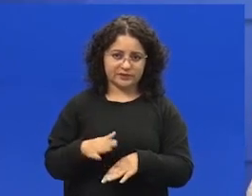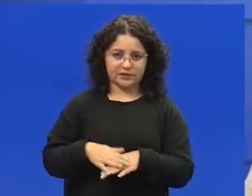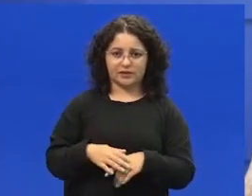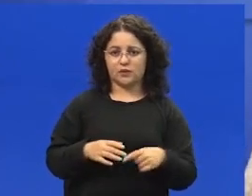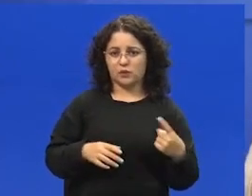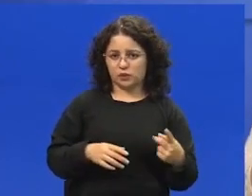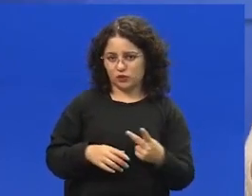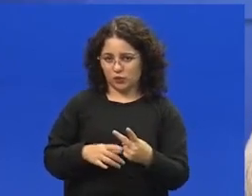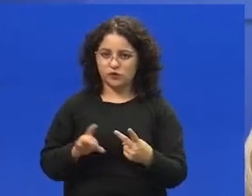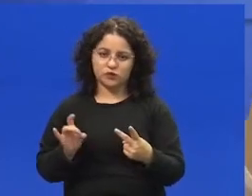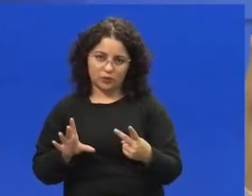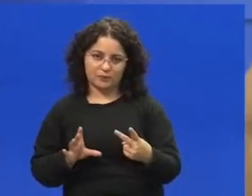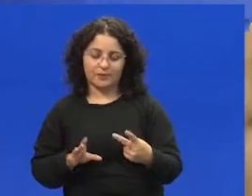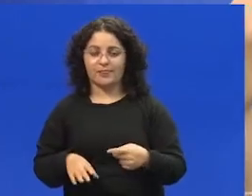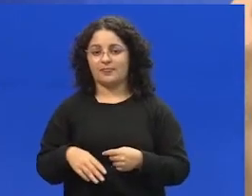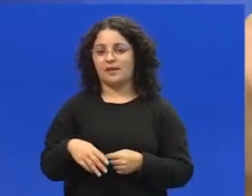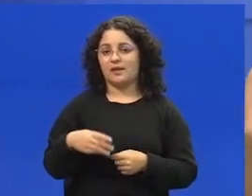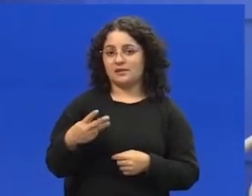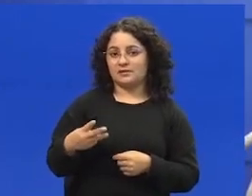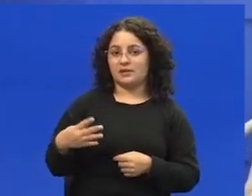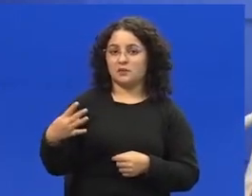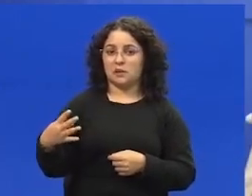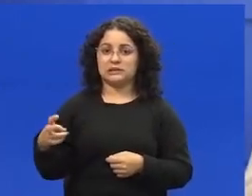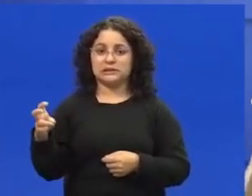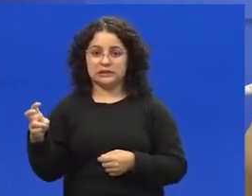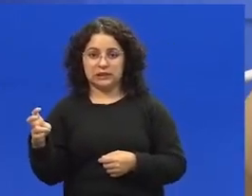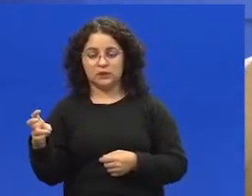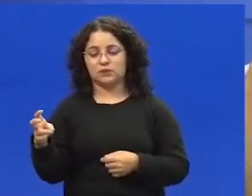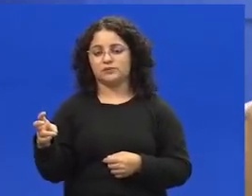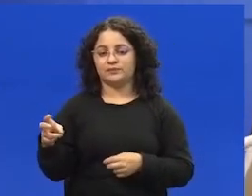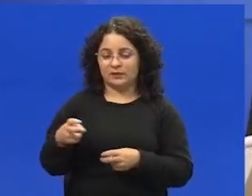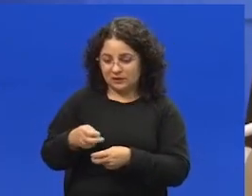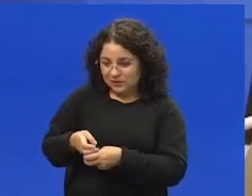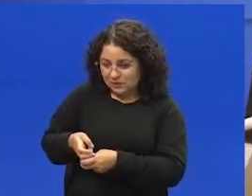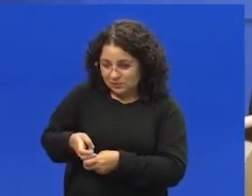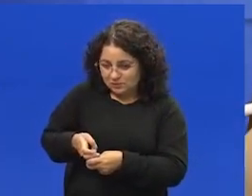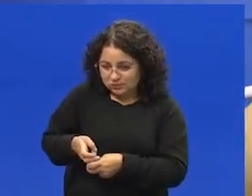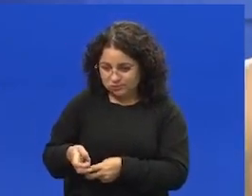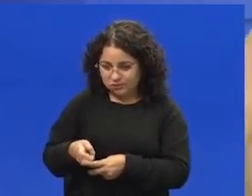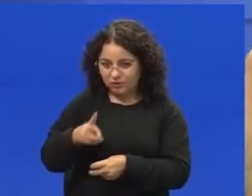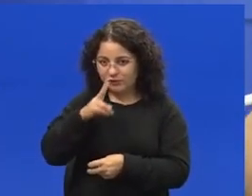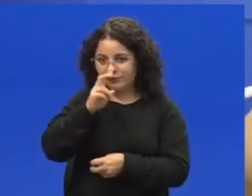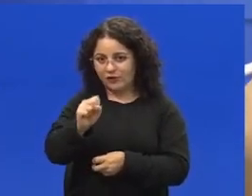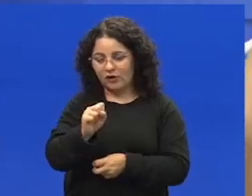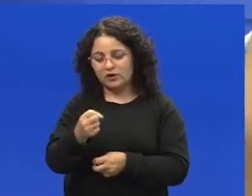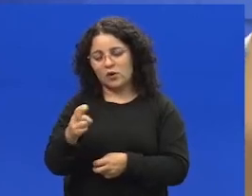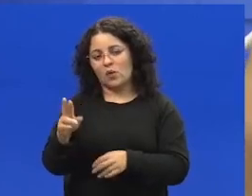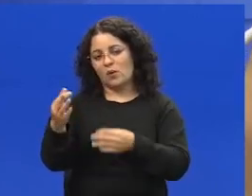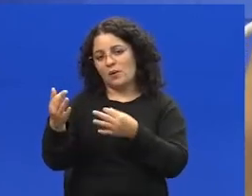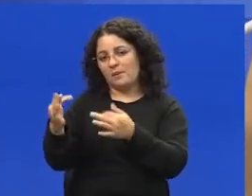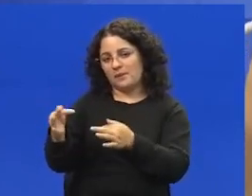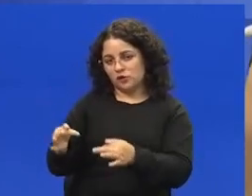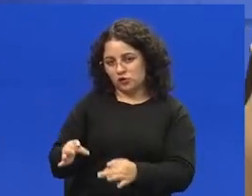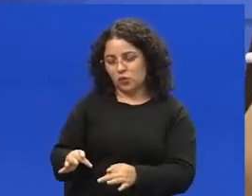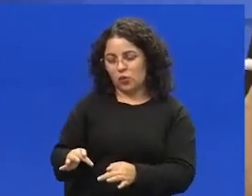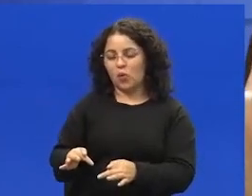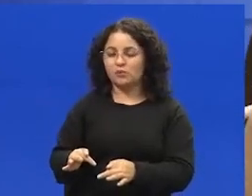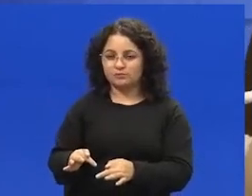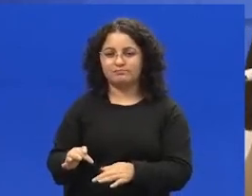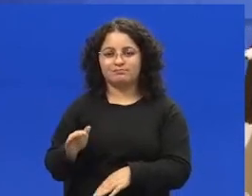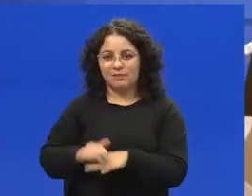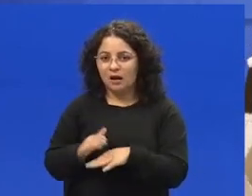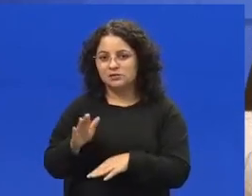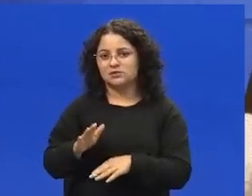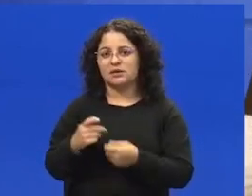grau 2. Os graus mais avançados, onde eu tenho escorregamento maior ou um comprometimento